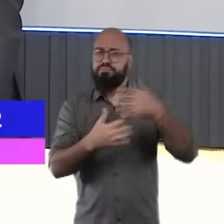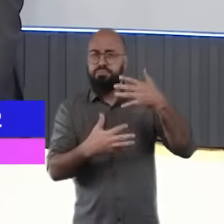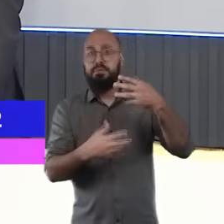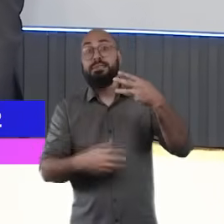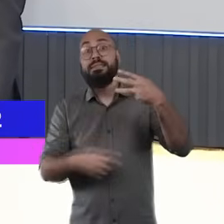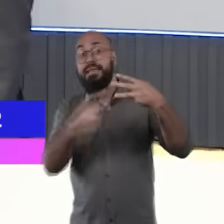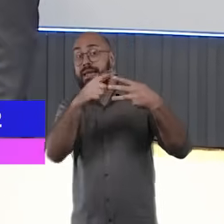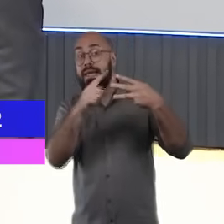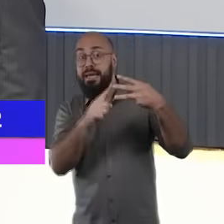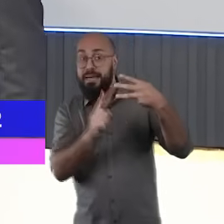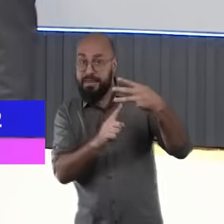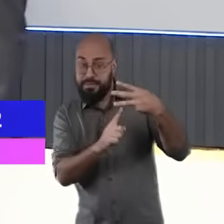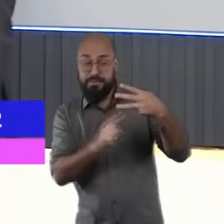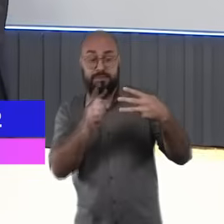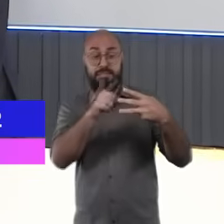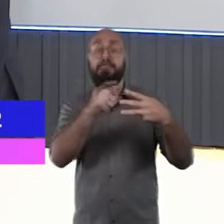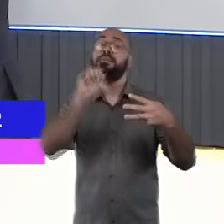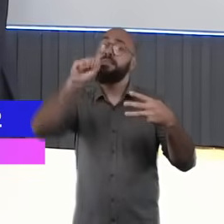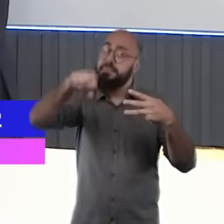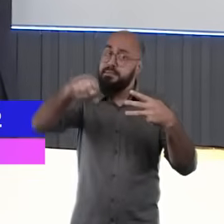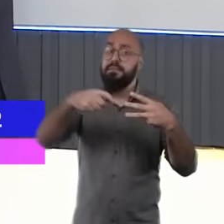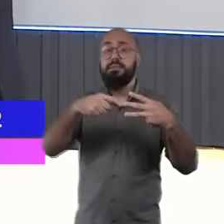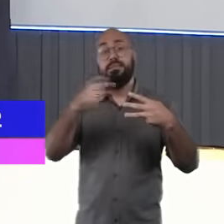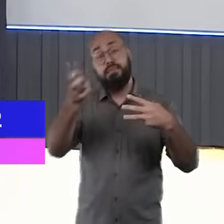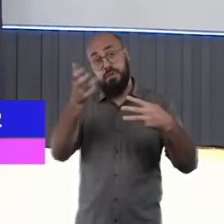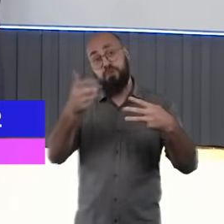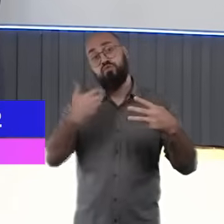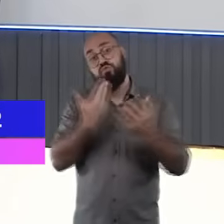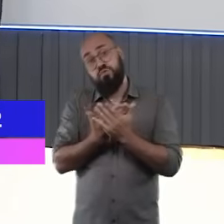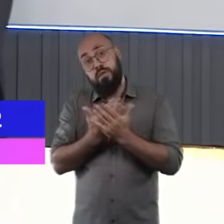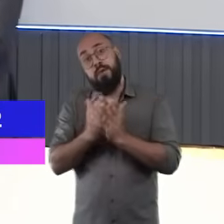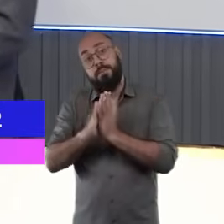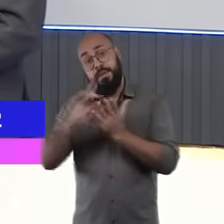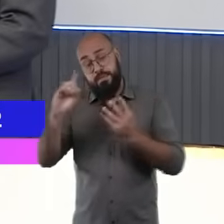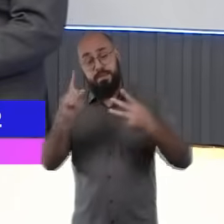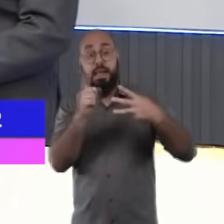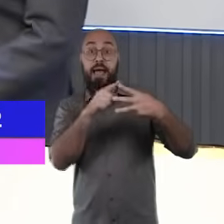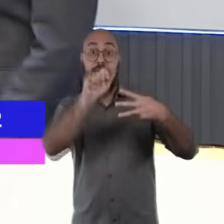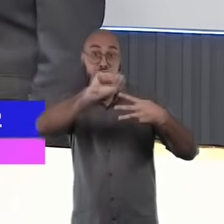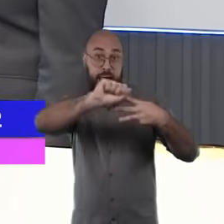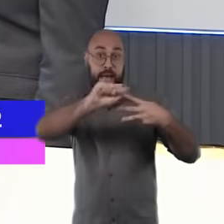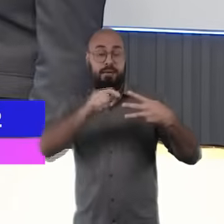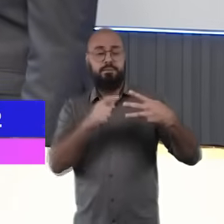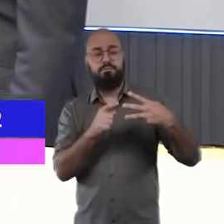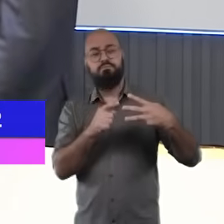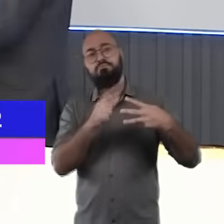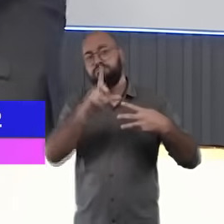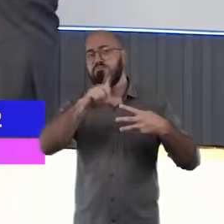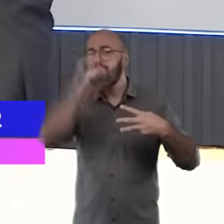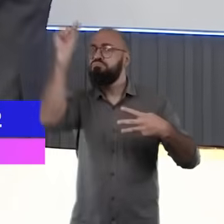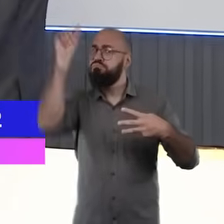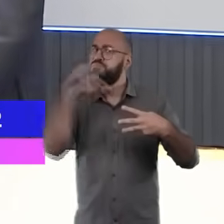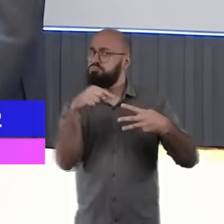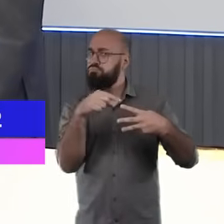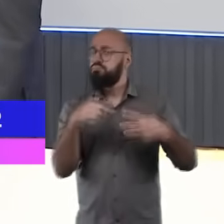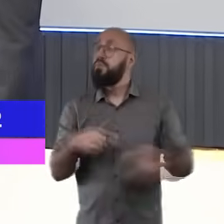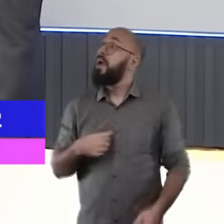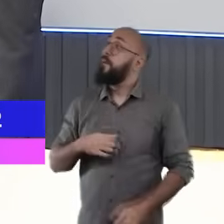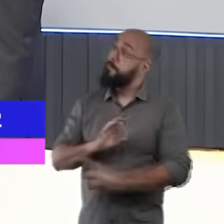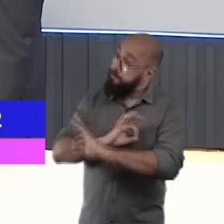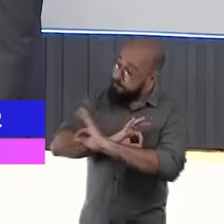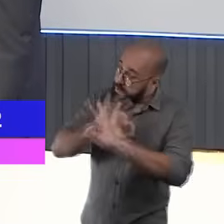3 opções, eu escolhi a opção assim, ó, sim, quero estudar a Bíblia, que é a opção A. Então ela falou assim, perfeito